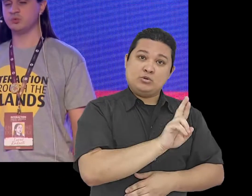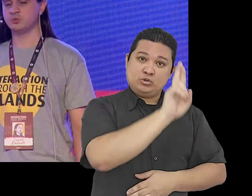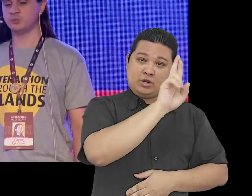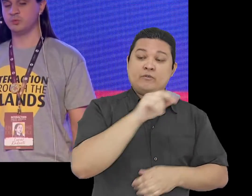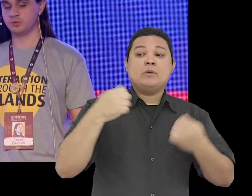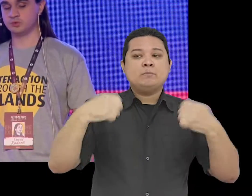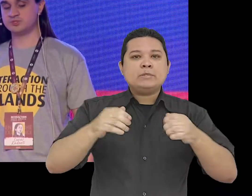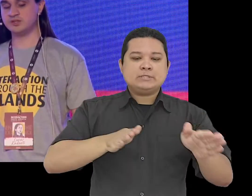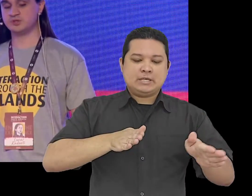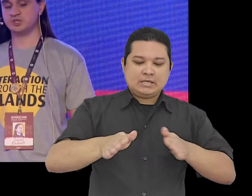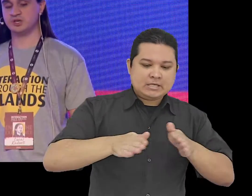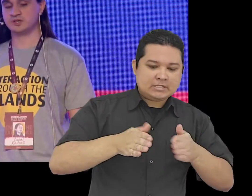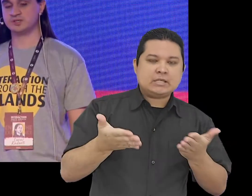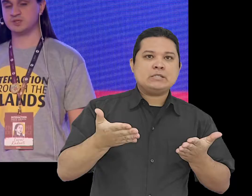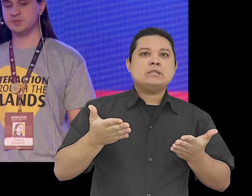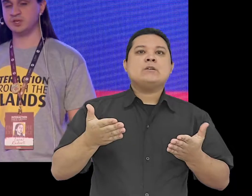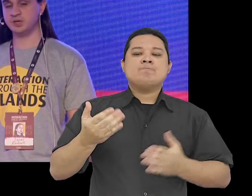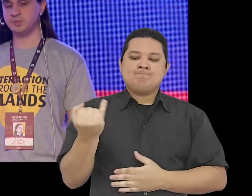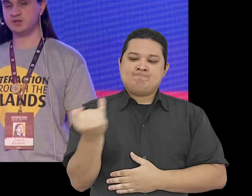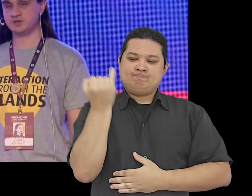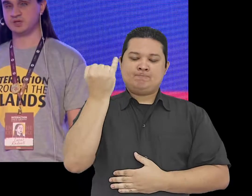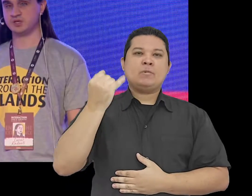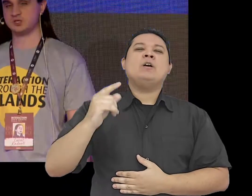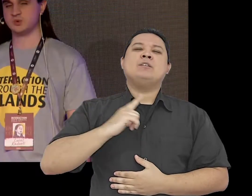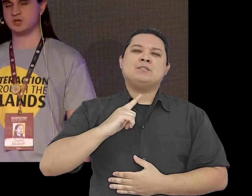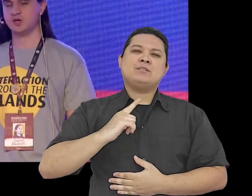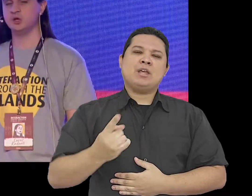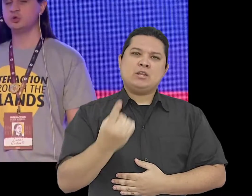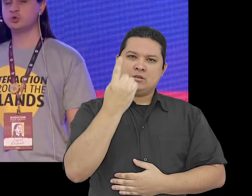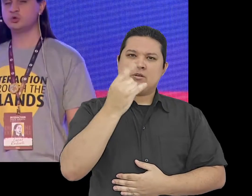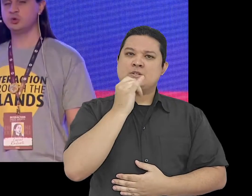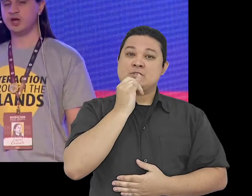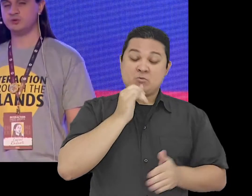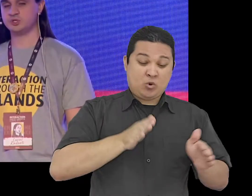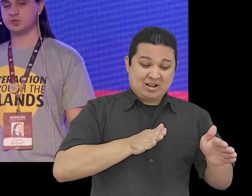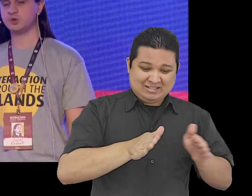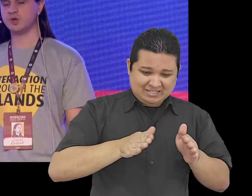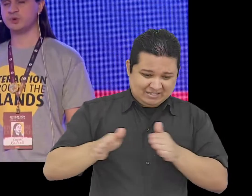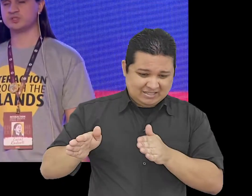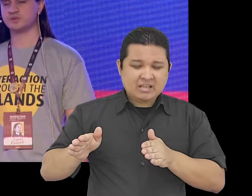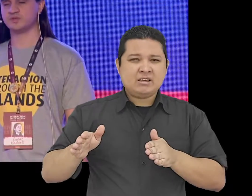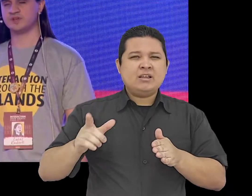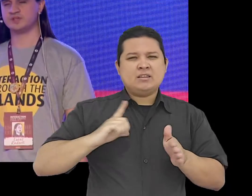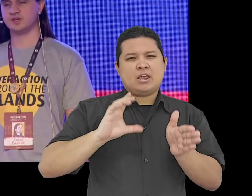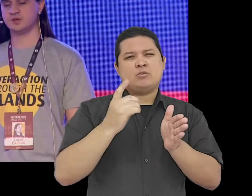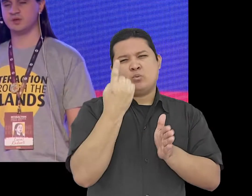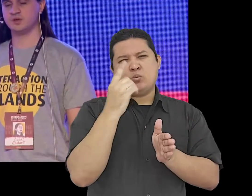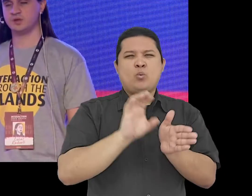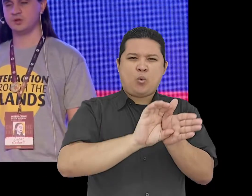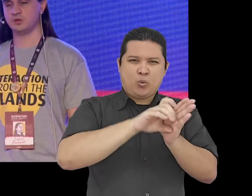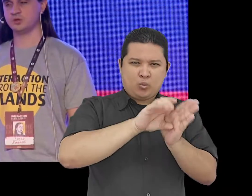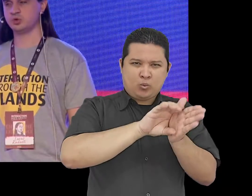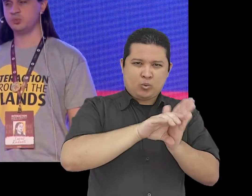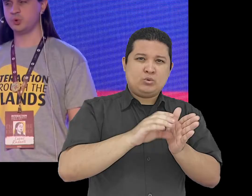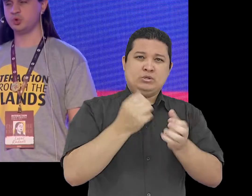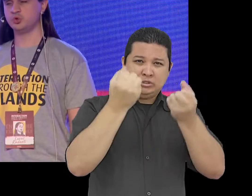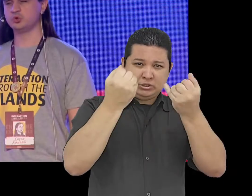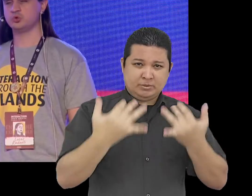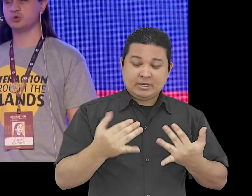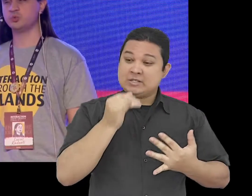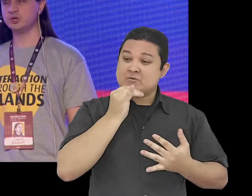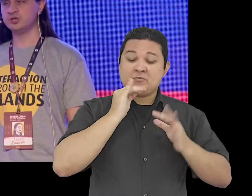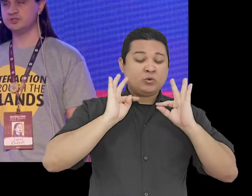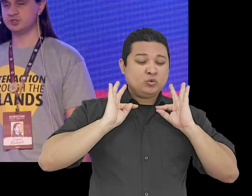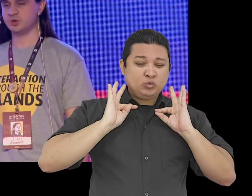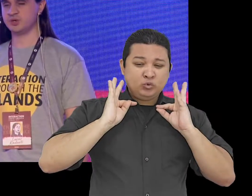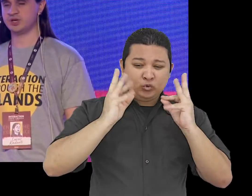Existe um conceito de accessibility bit, que a gente chama que é todo launch que uma empresa for fazer, todo